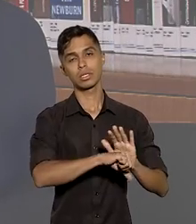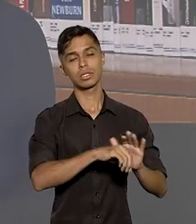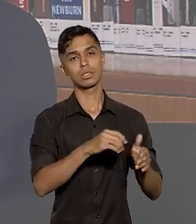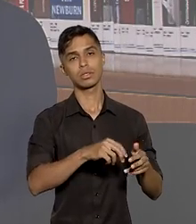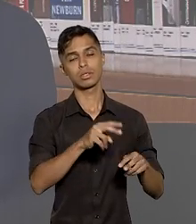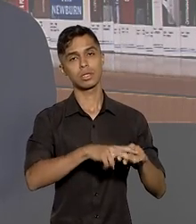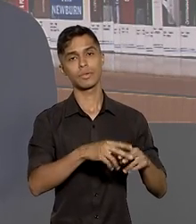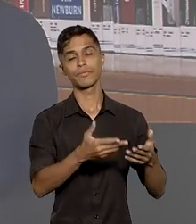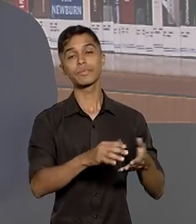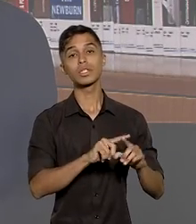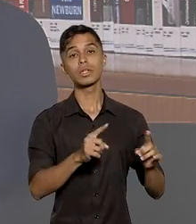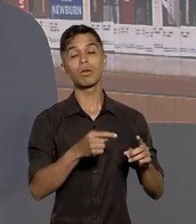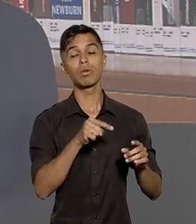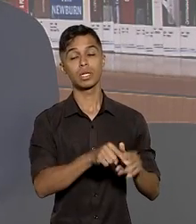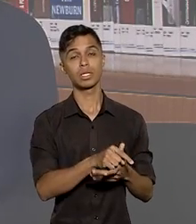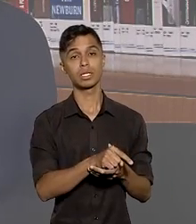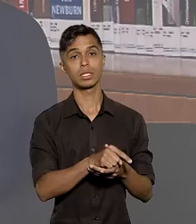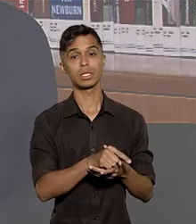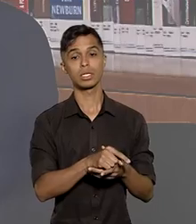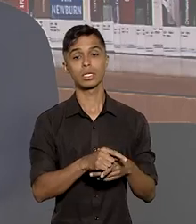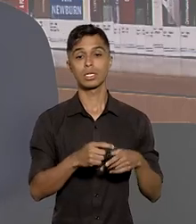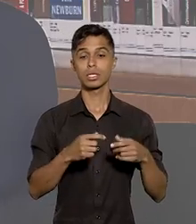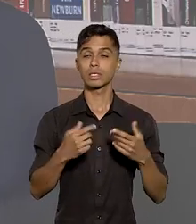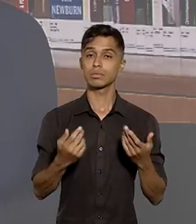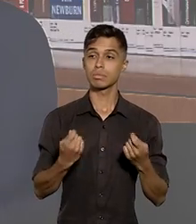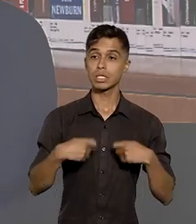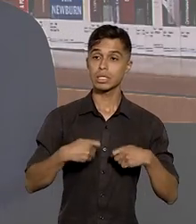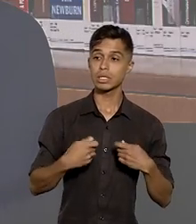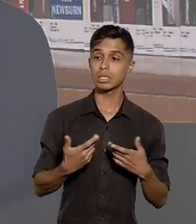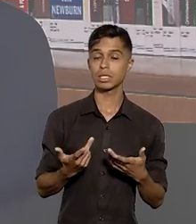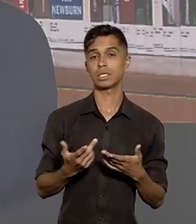compreenderão a necessidade de ter essa atenção